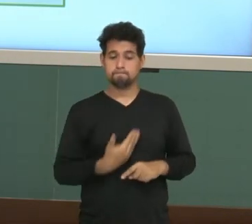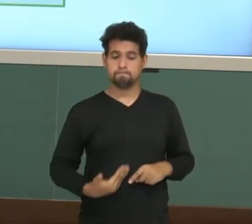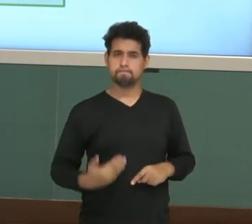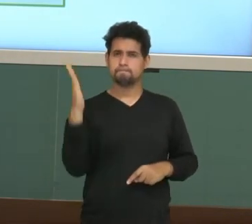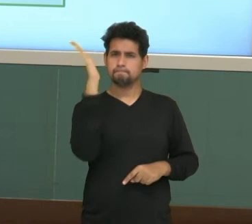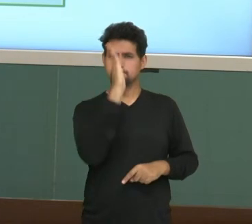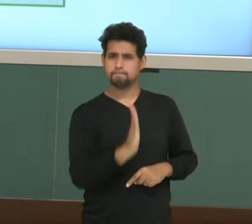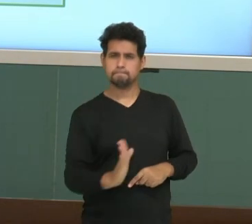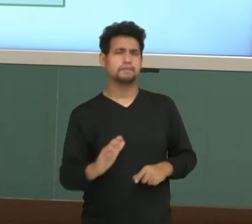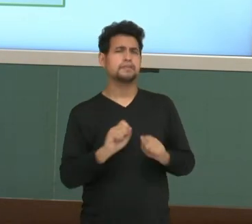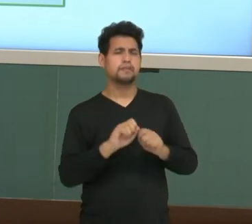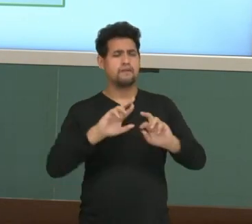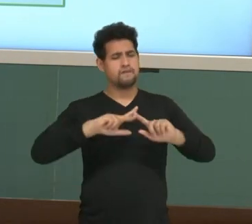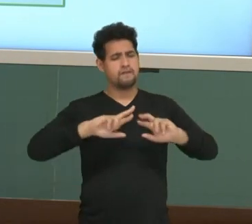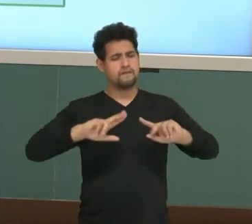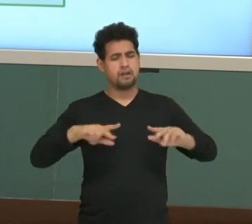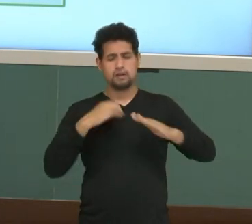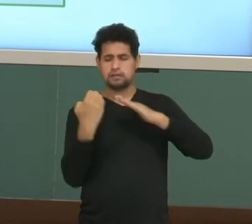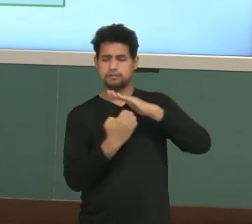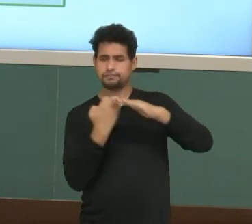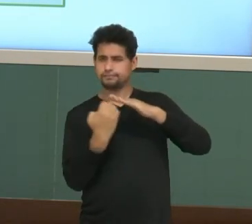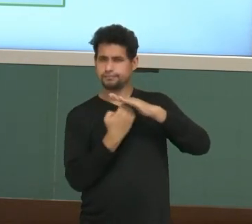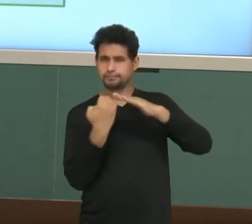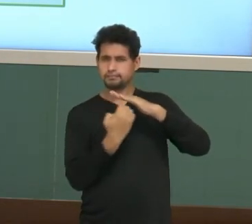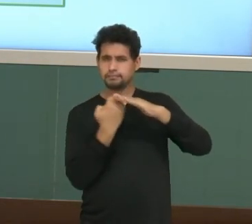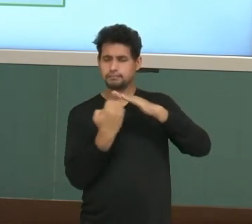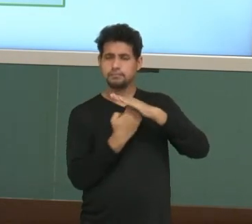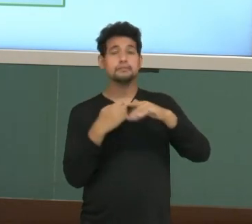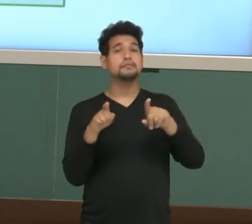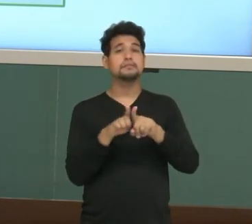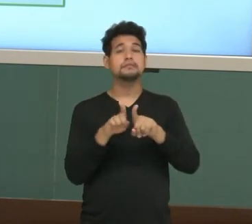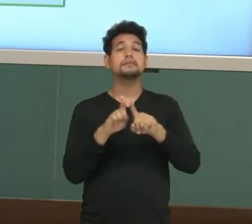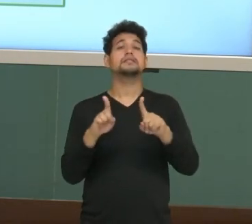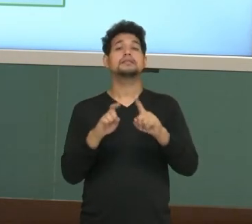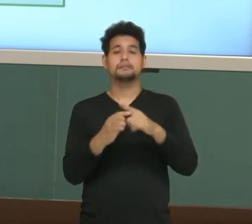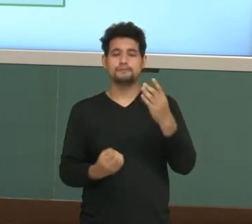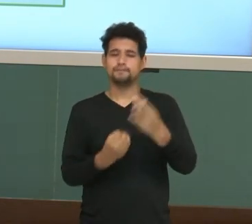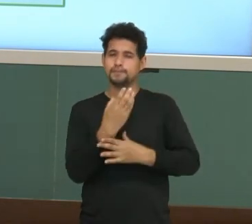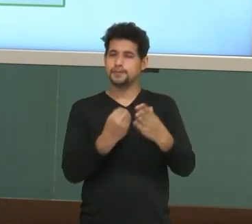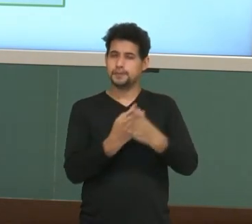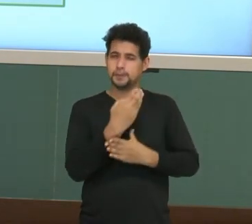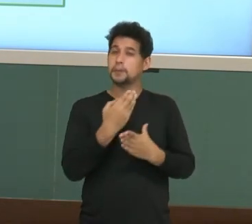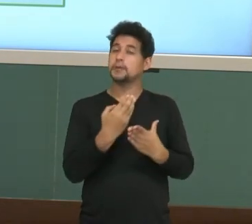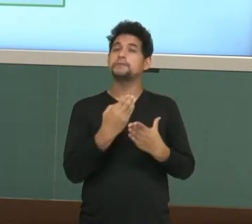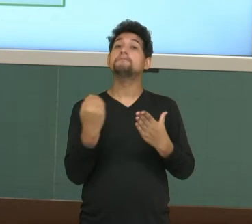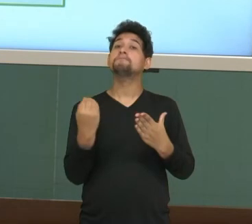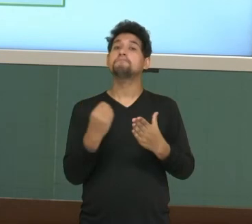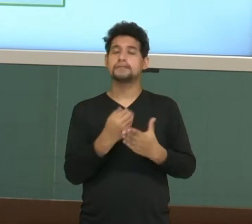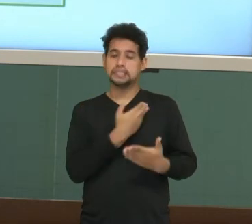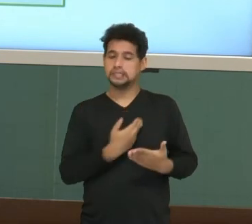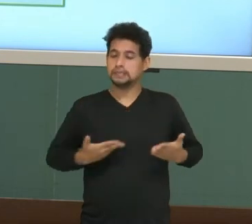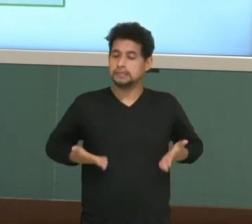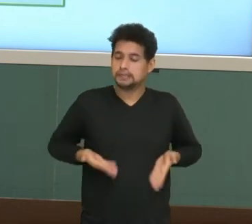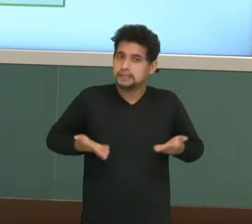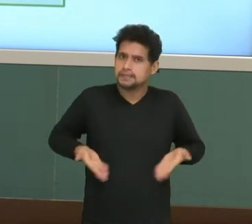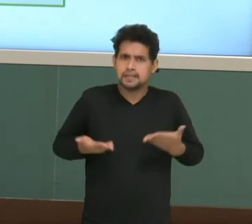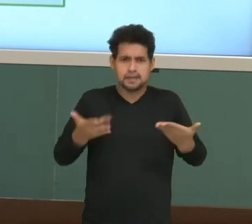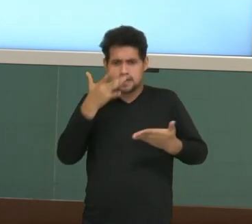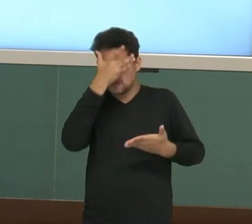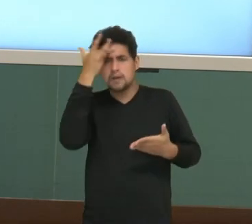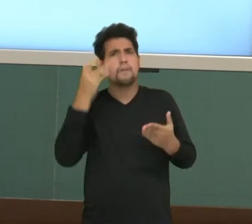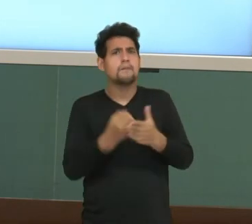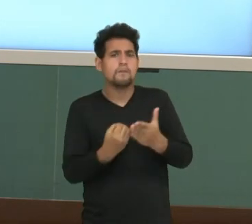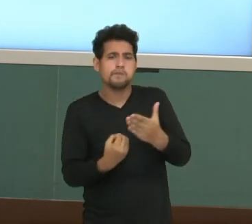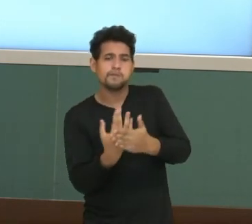se associou com várias outras indústrias e desenvolveram esse programa do Proálcool para que houvesse um incentivo da produção